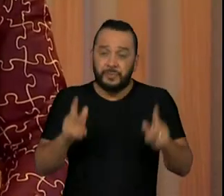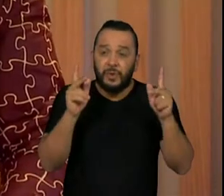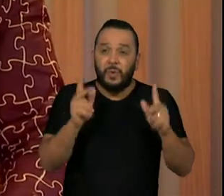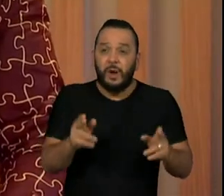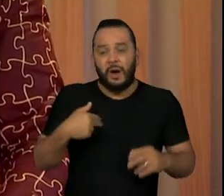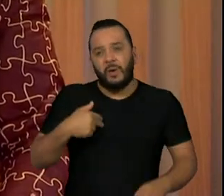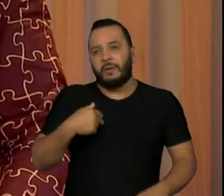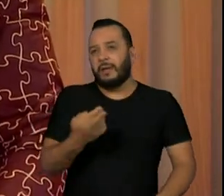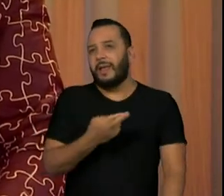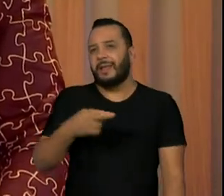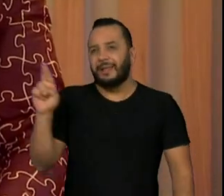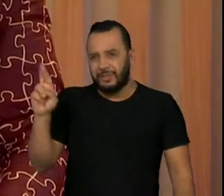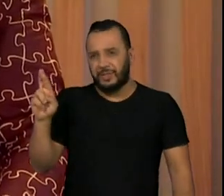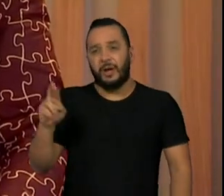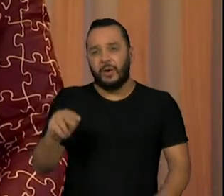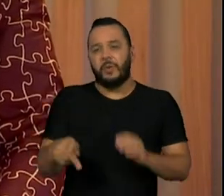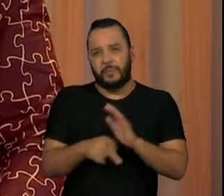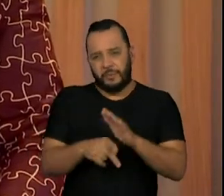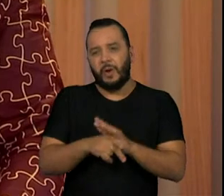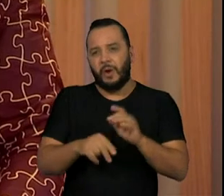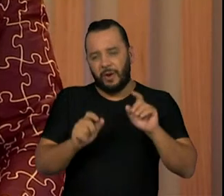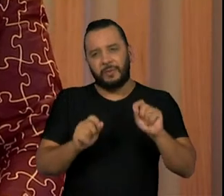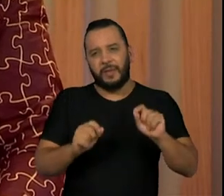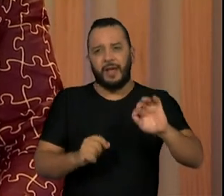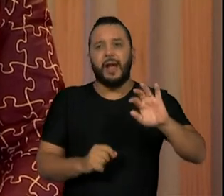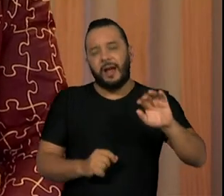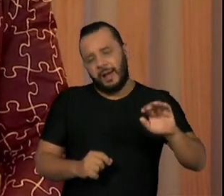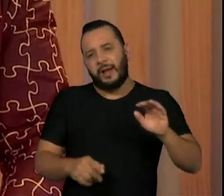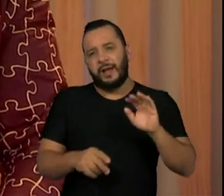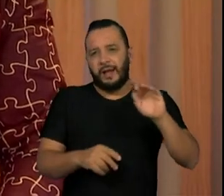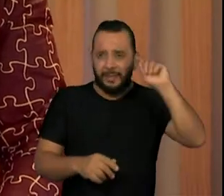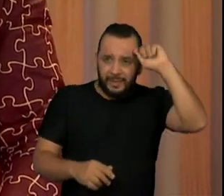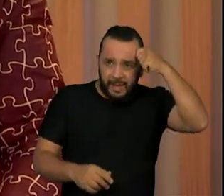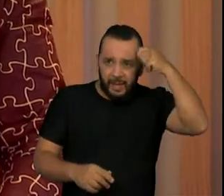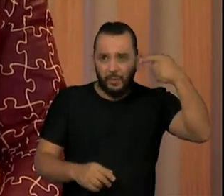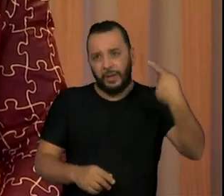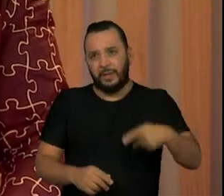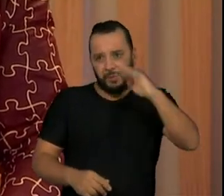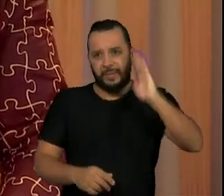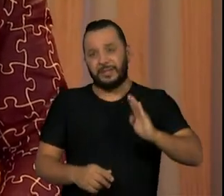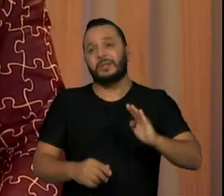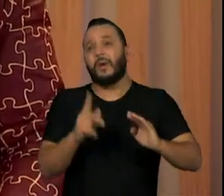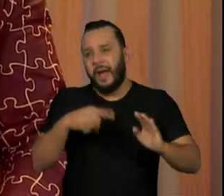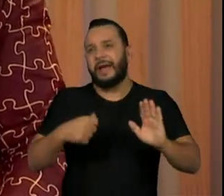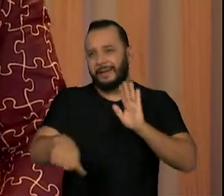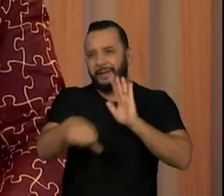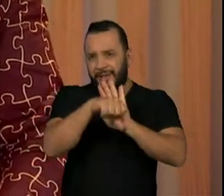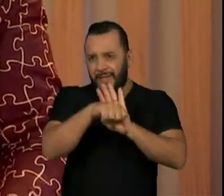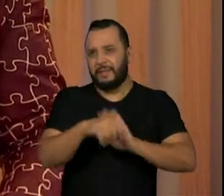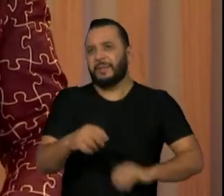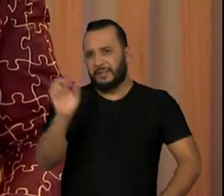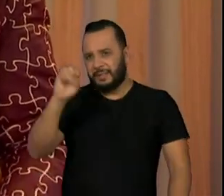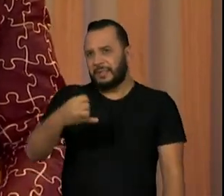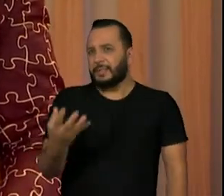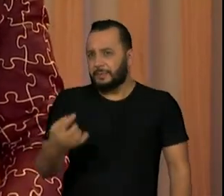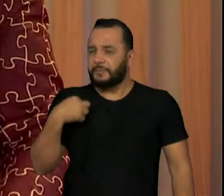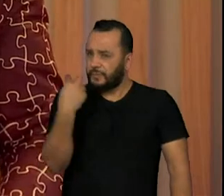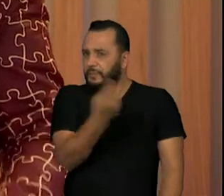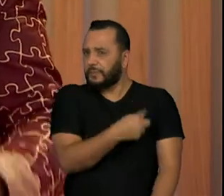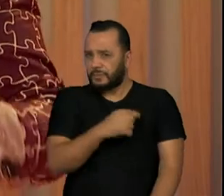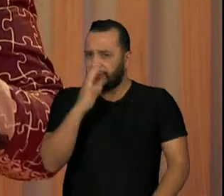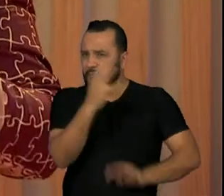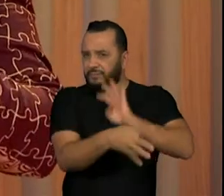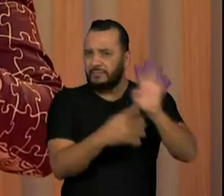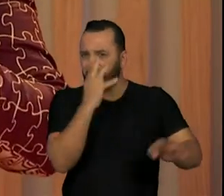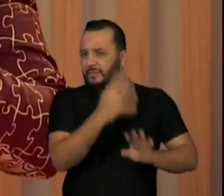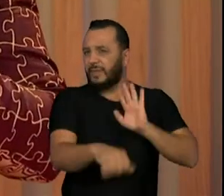as religiões afrodiaspóricas no Brasil é criminalização. Nós somos criminalizados.